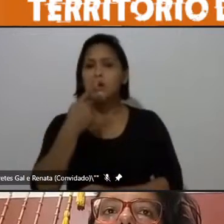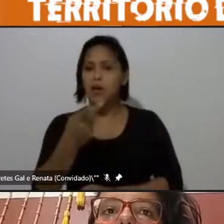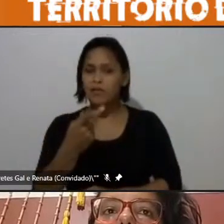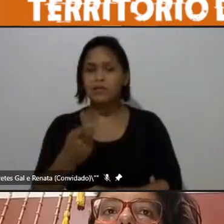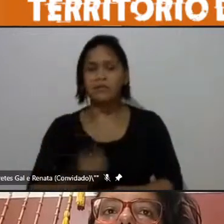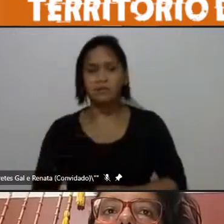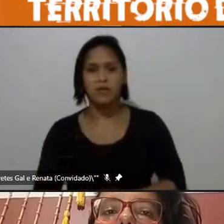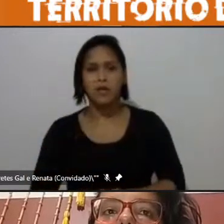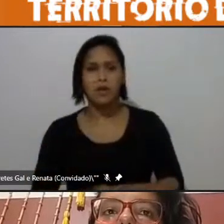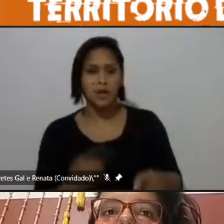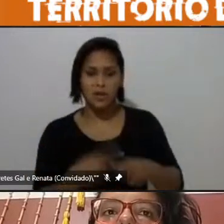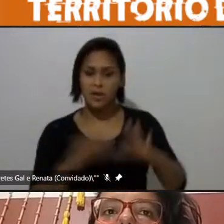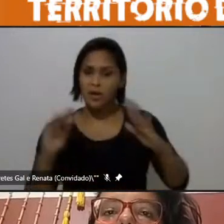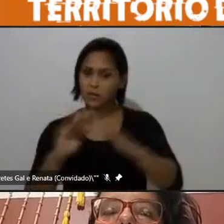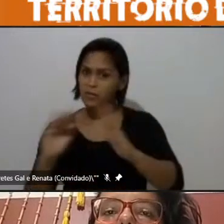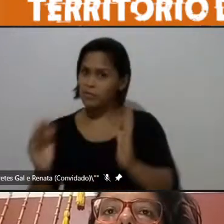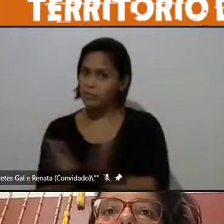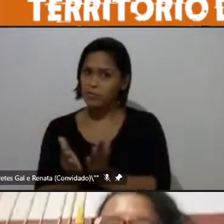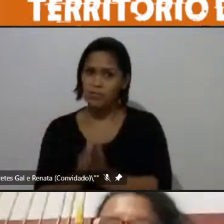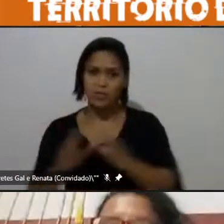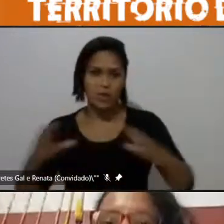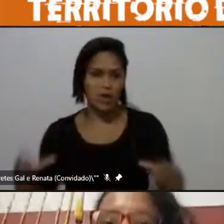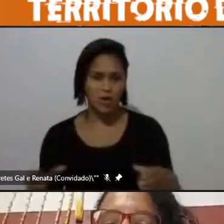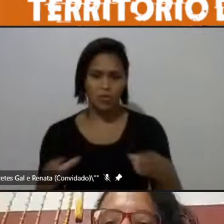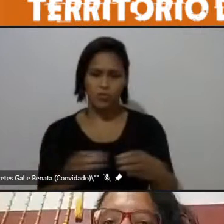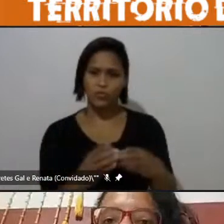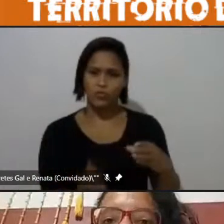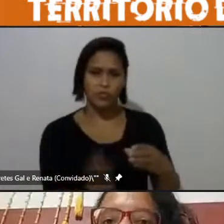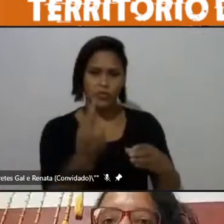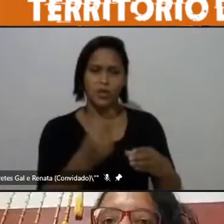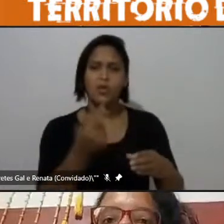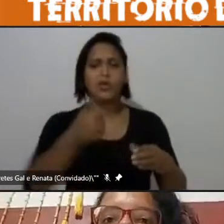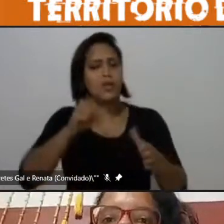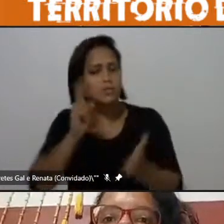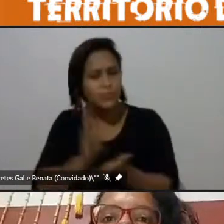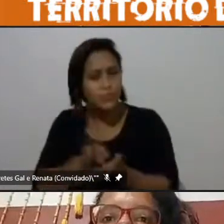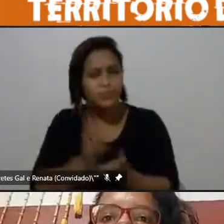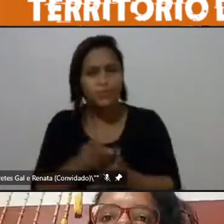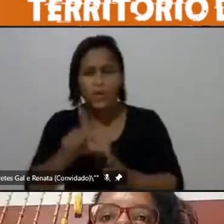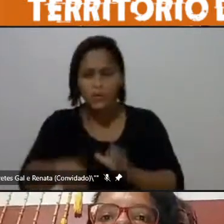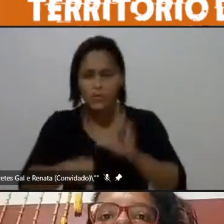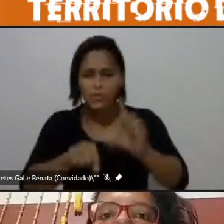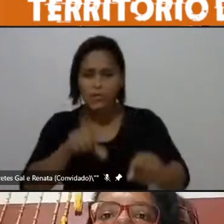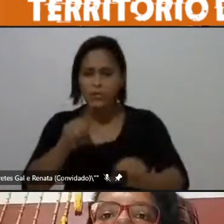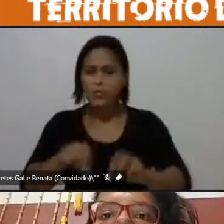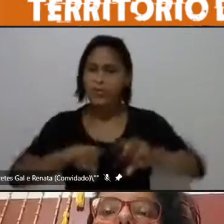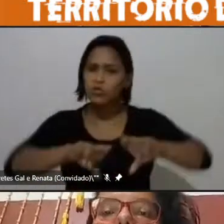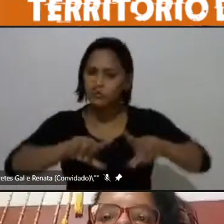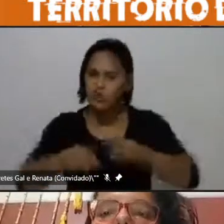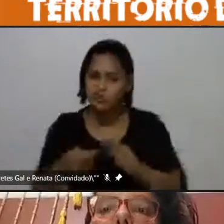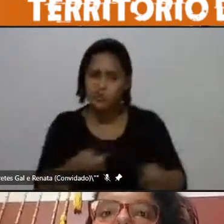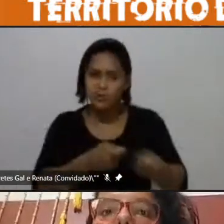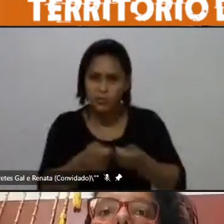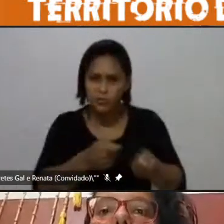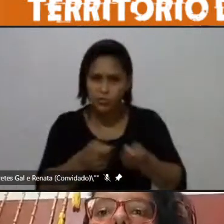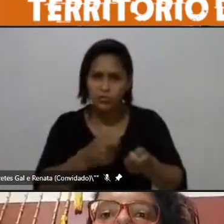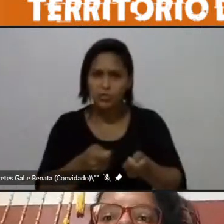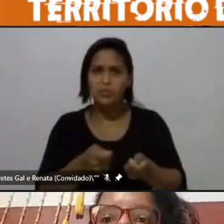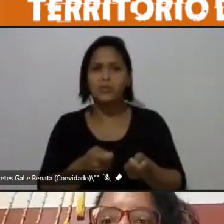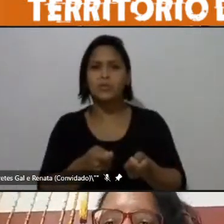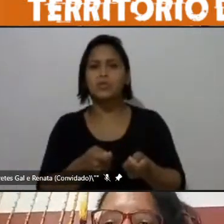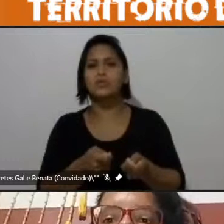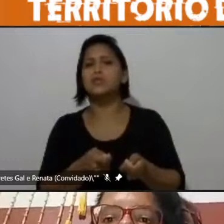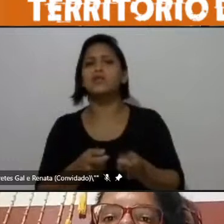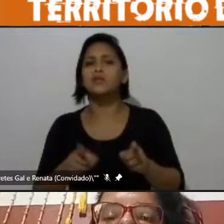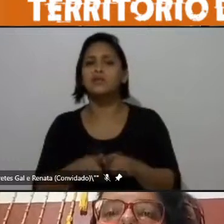a tua fala, que essa periferia, ela também não é homogênea, né? Ela está sendo tensionada por essas disputas, por esses controles,